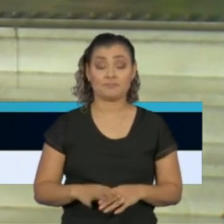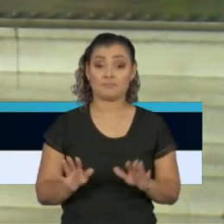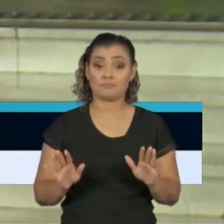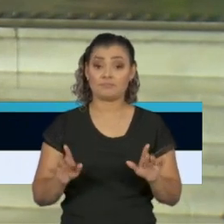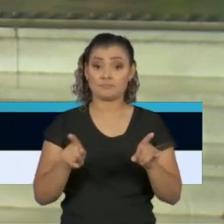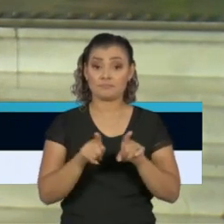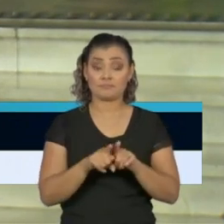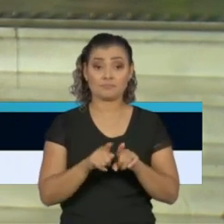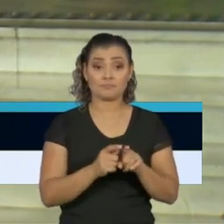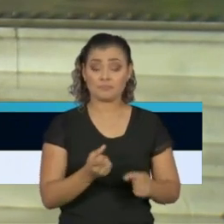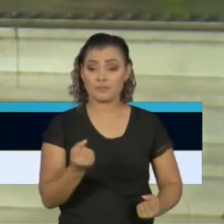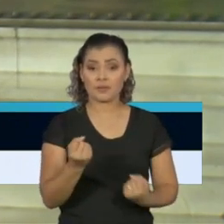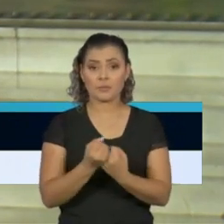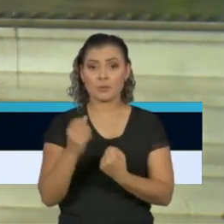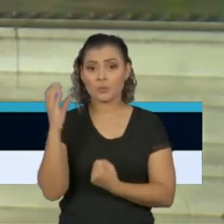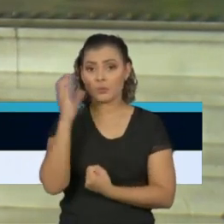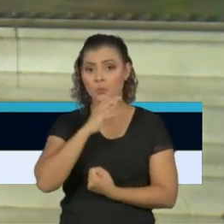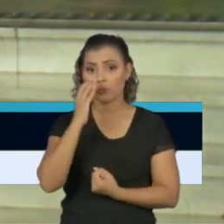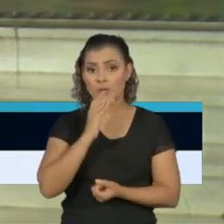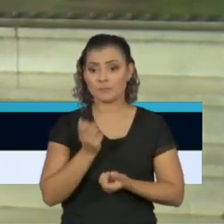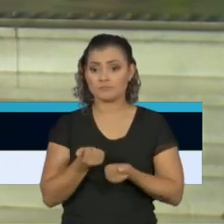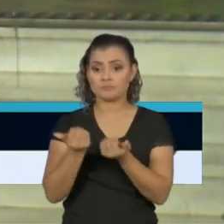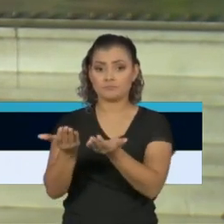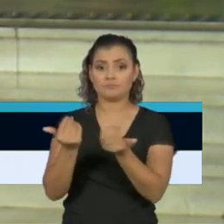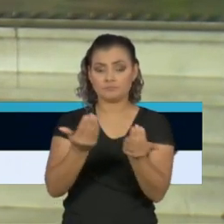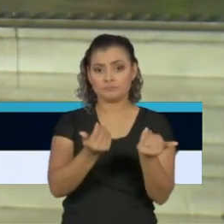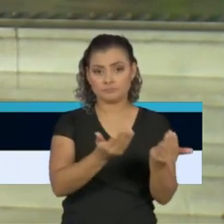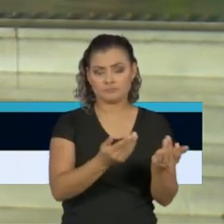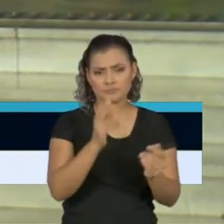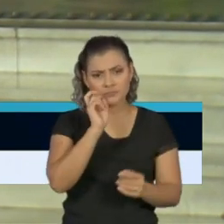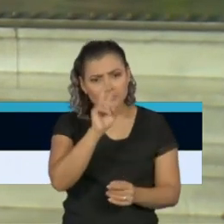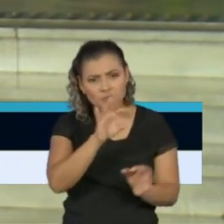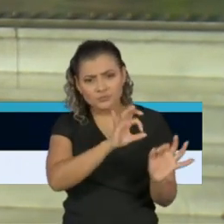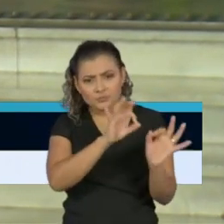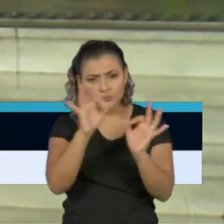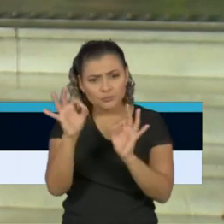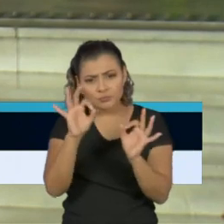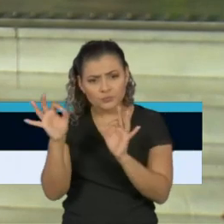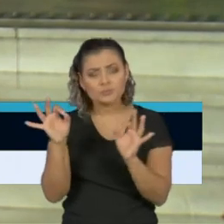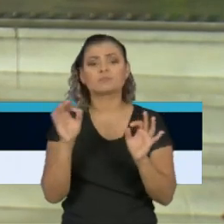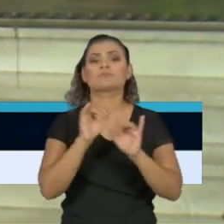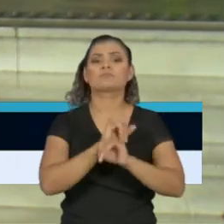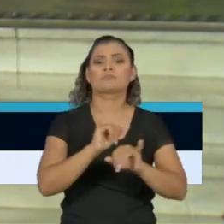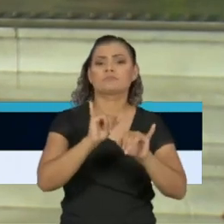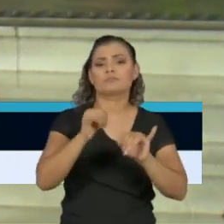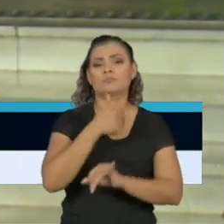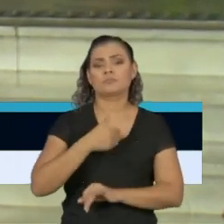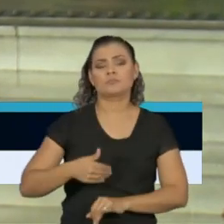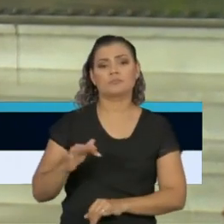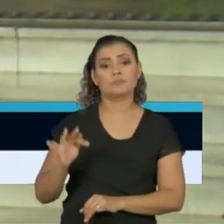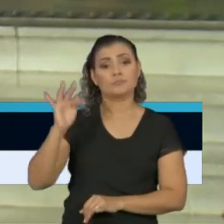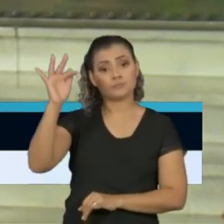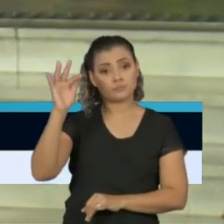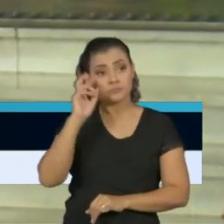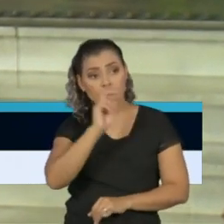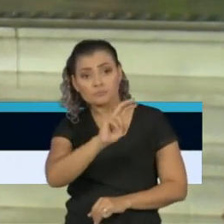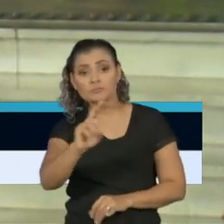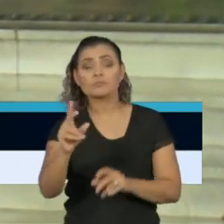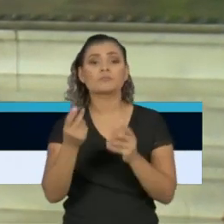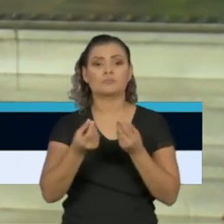Auxílio emergencial. Tenho assistido e acompanhado as mensagens do governo federal